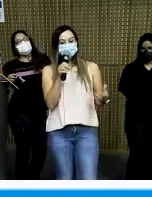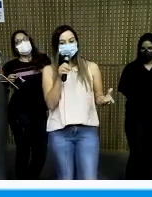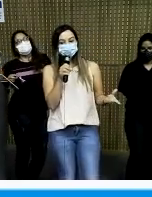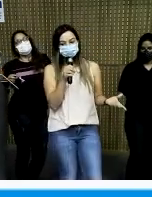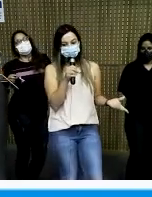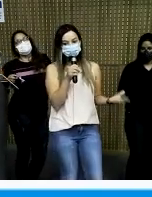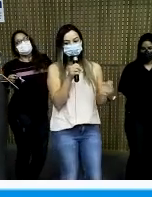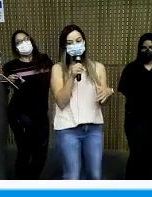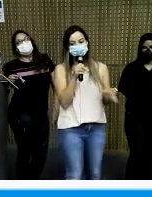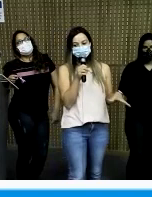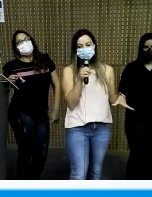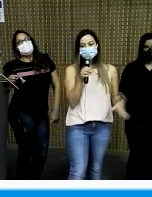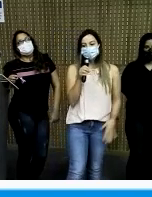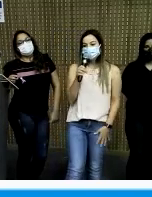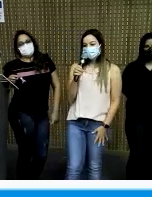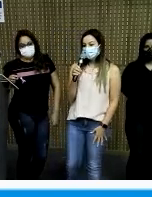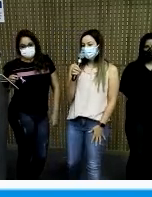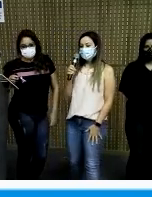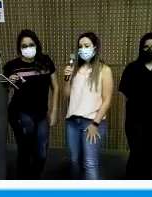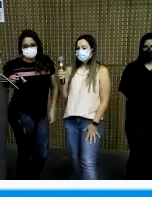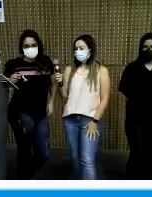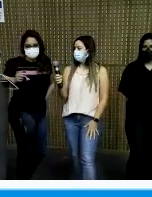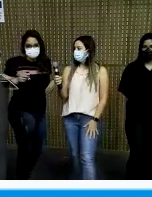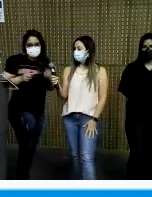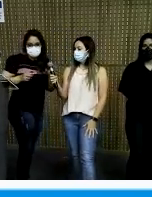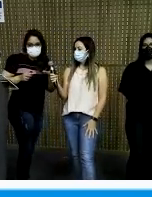isso é uma estratégia também para melhorar esse indicador.